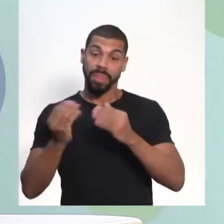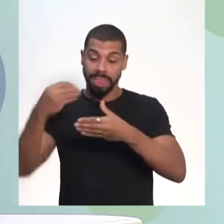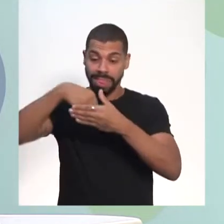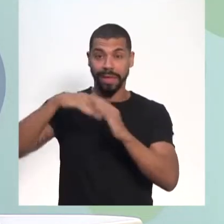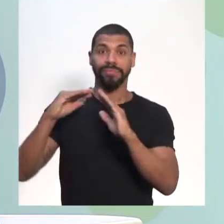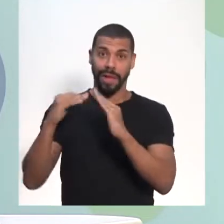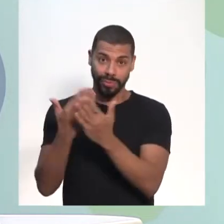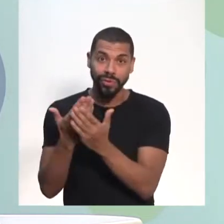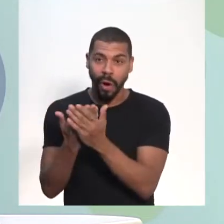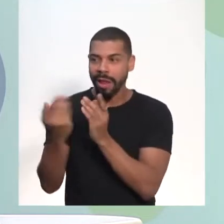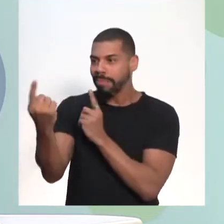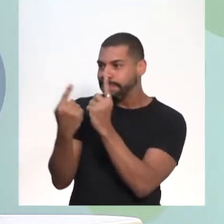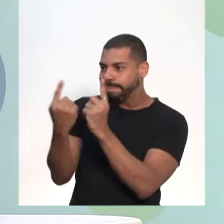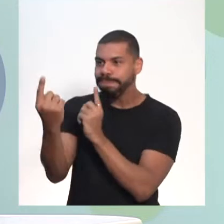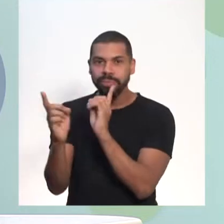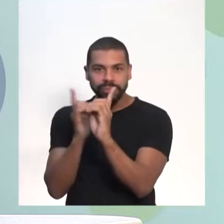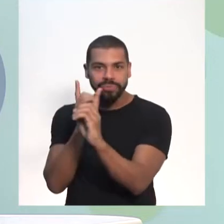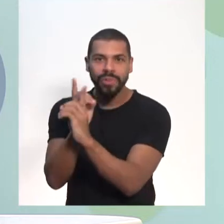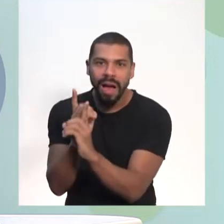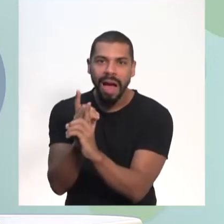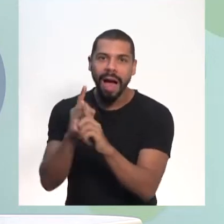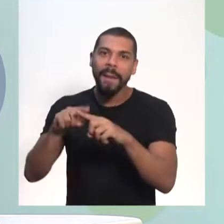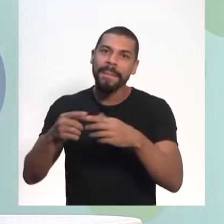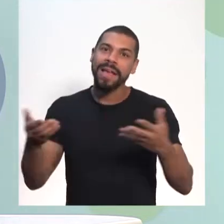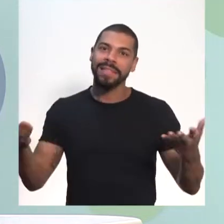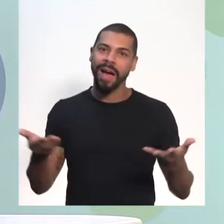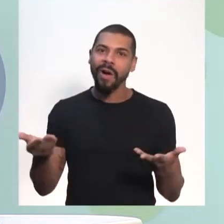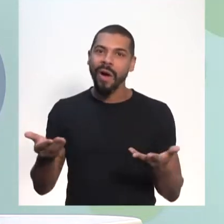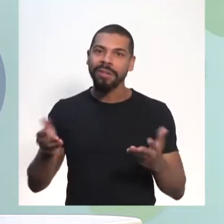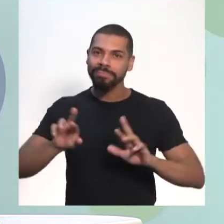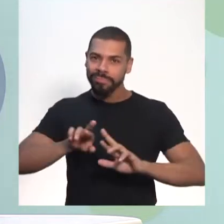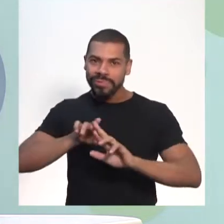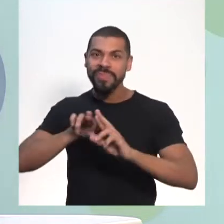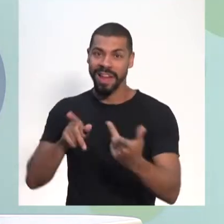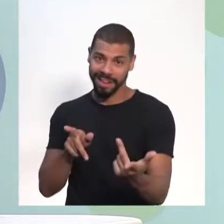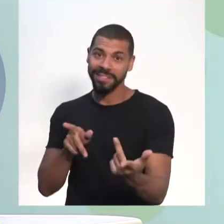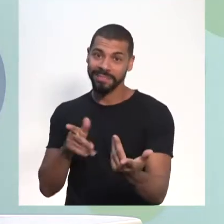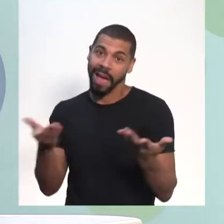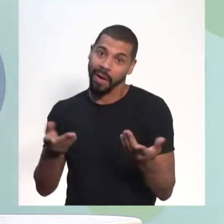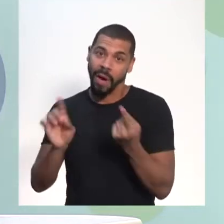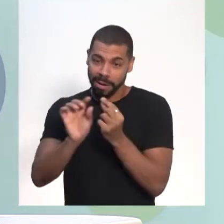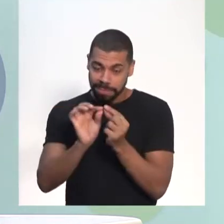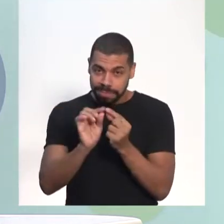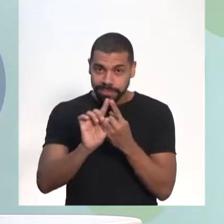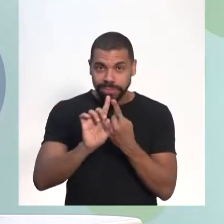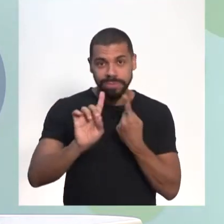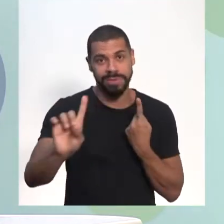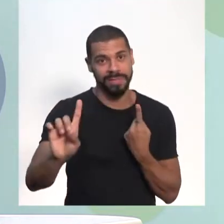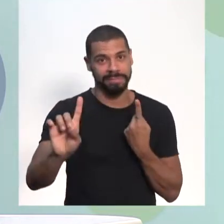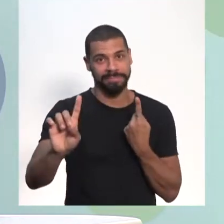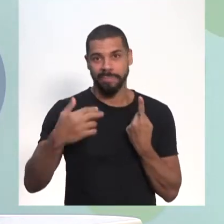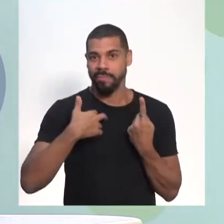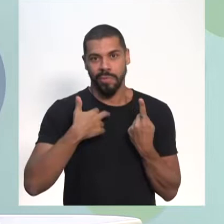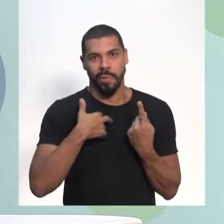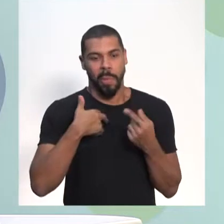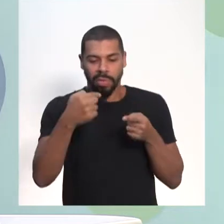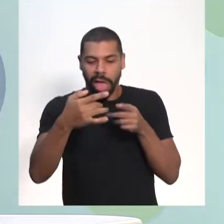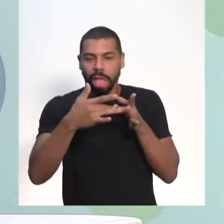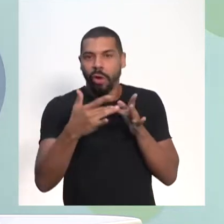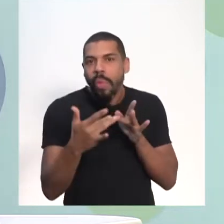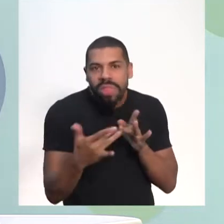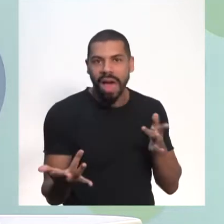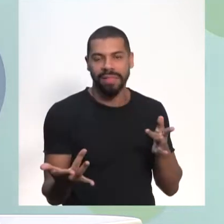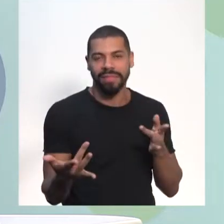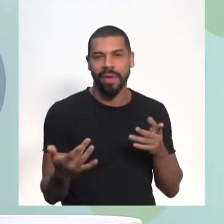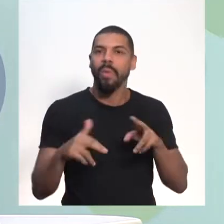se encontrando ali. Tá? E agora nós estamos num momento de distanciamento social e nós precisamos desenvolver